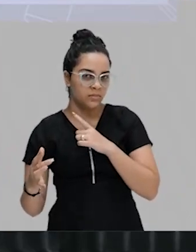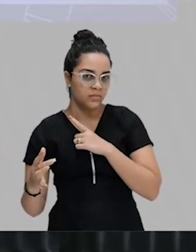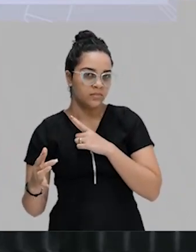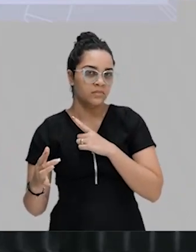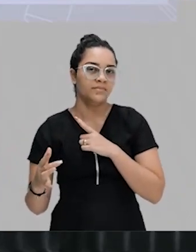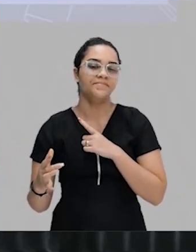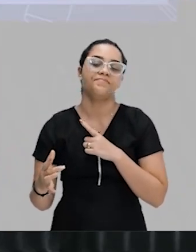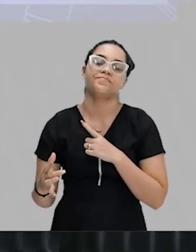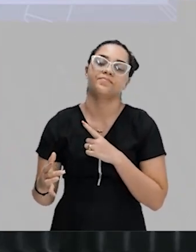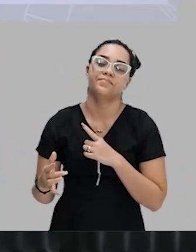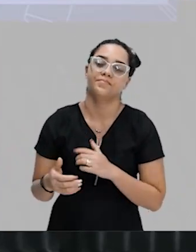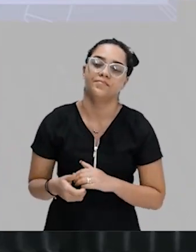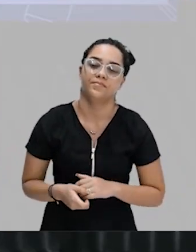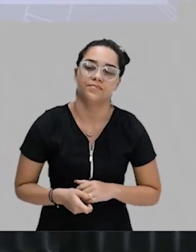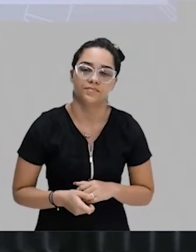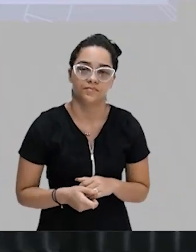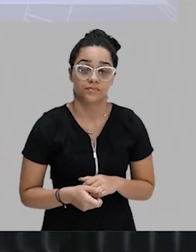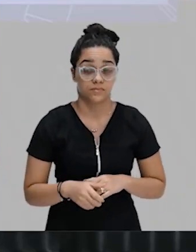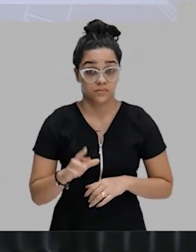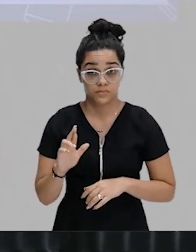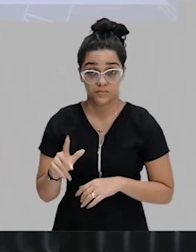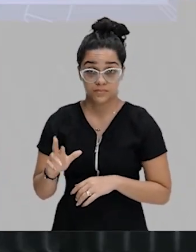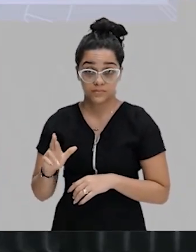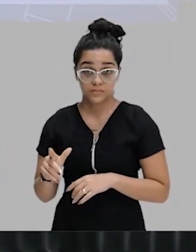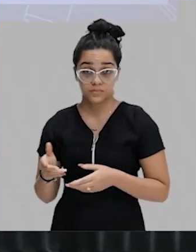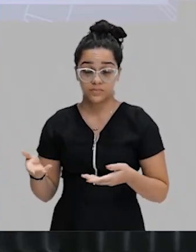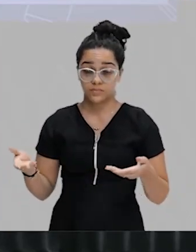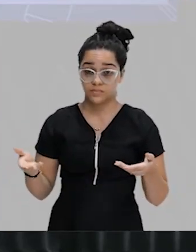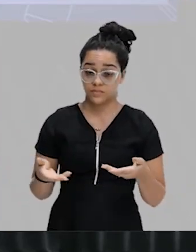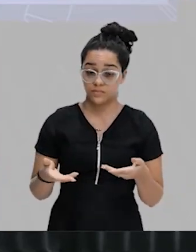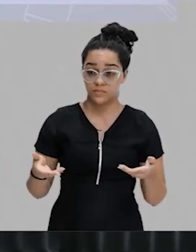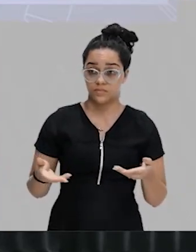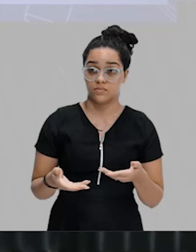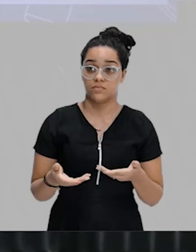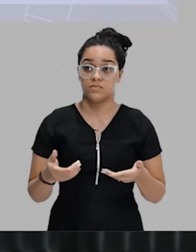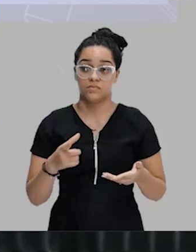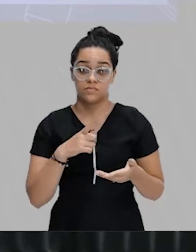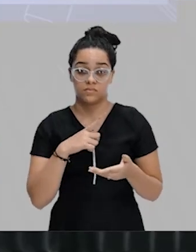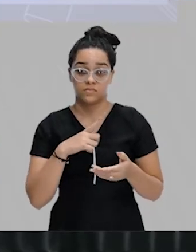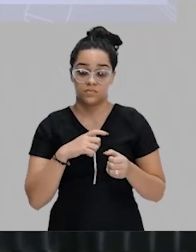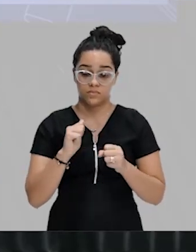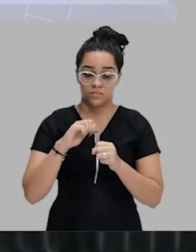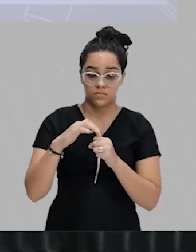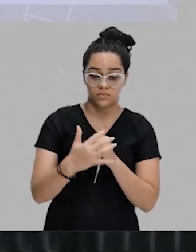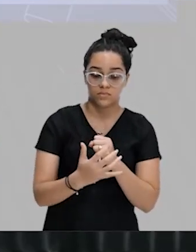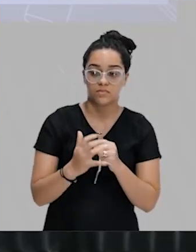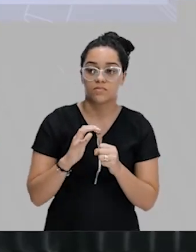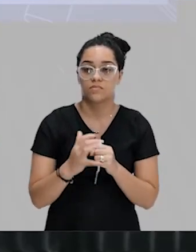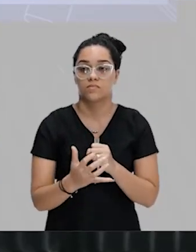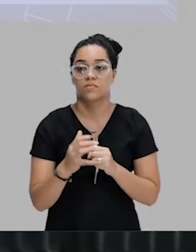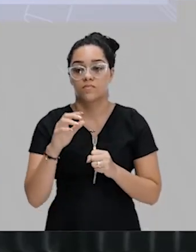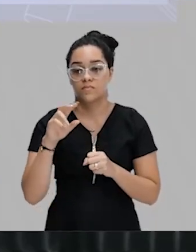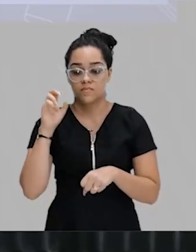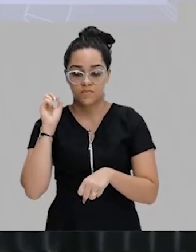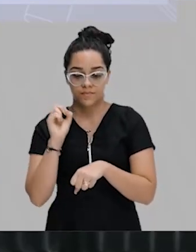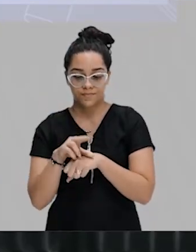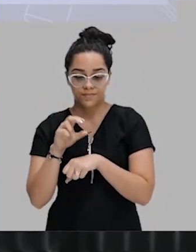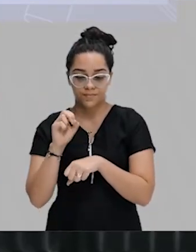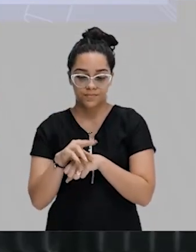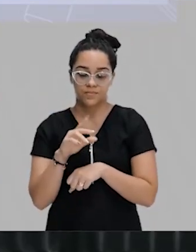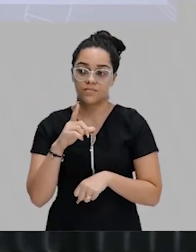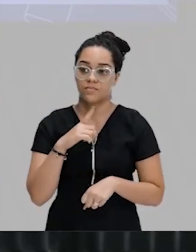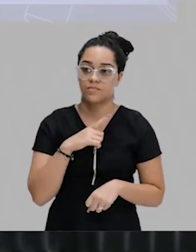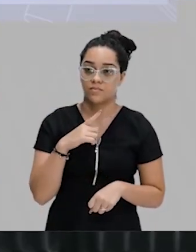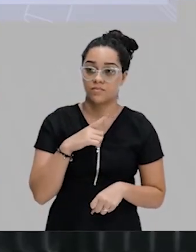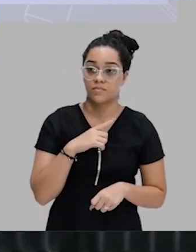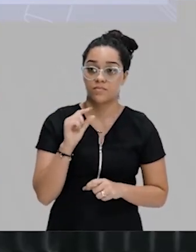uma bactéria, diferentemente, por exemplo, hoje do Covid, né? O Covid é virótico, nós temos uma